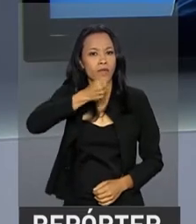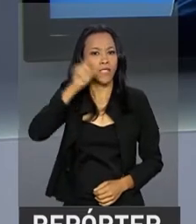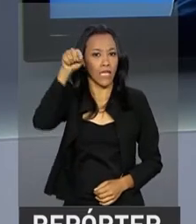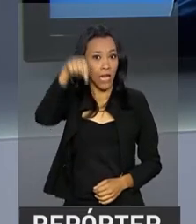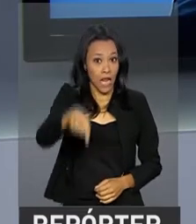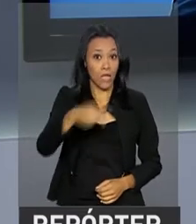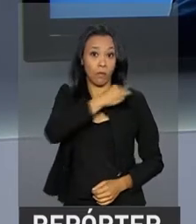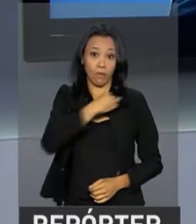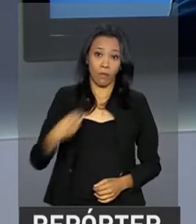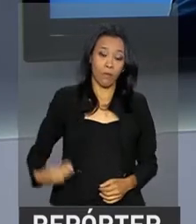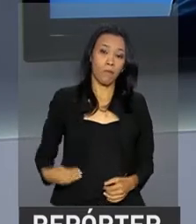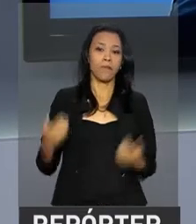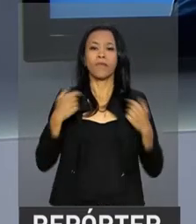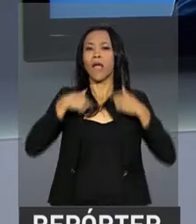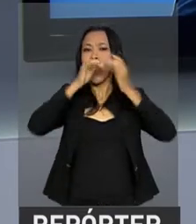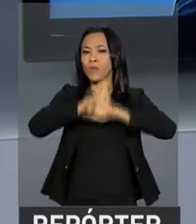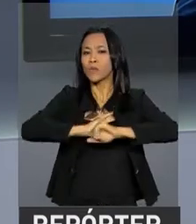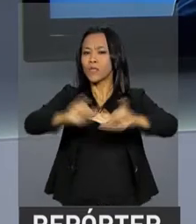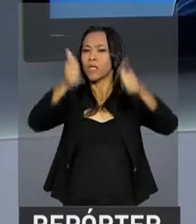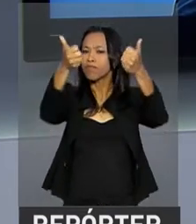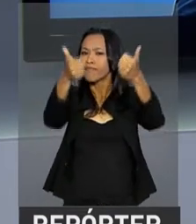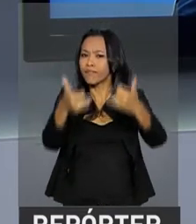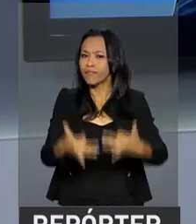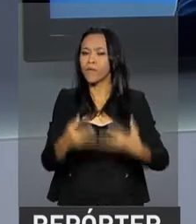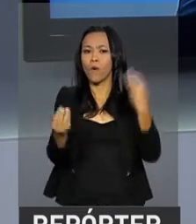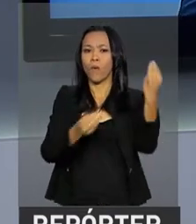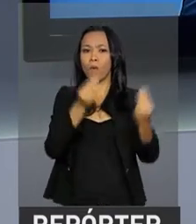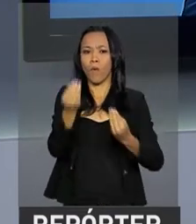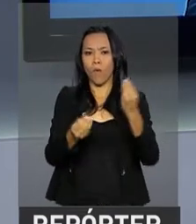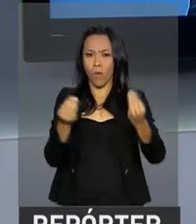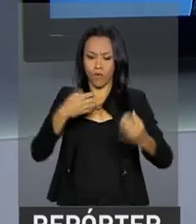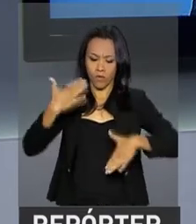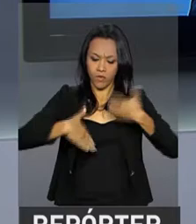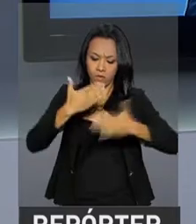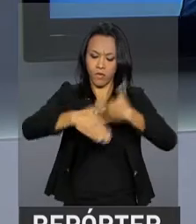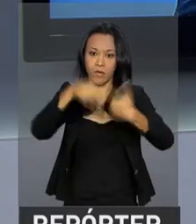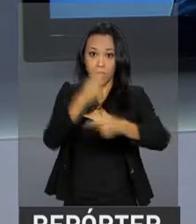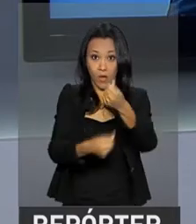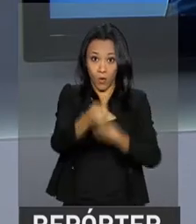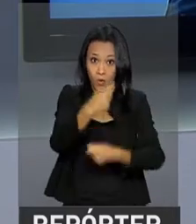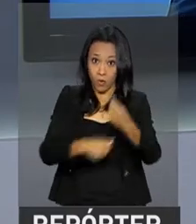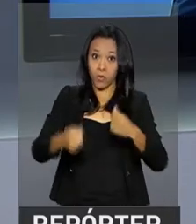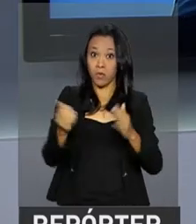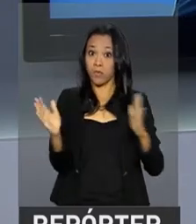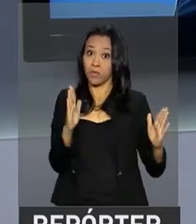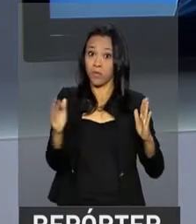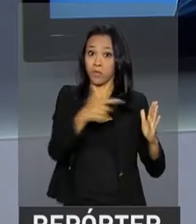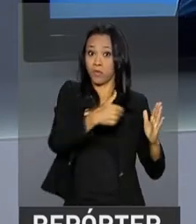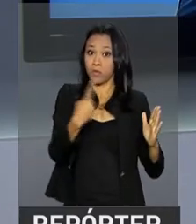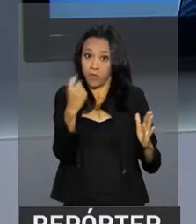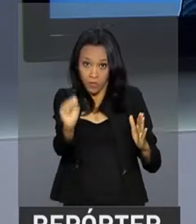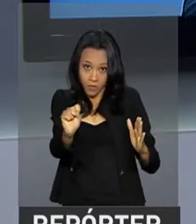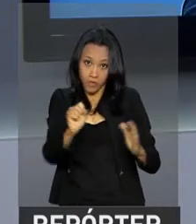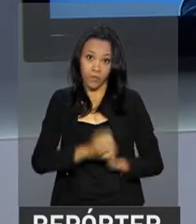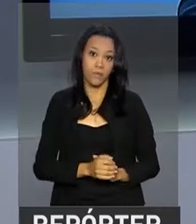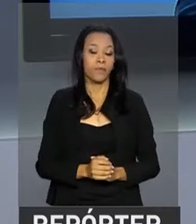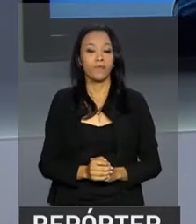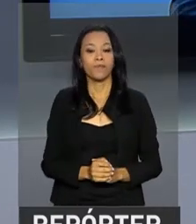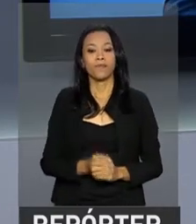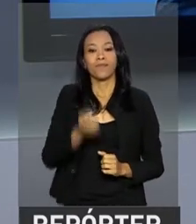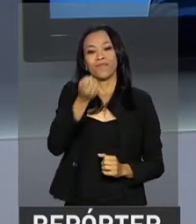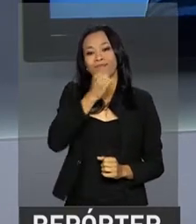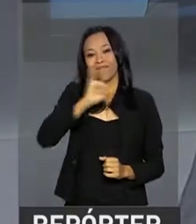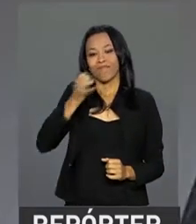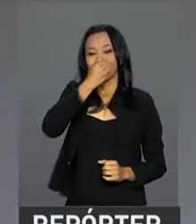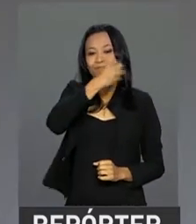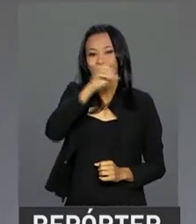que vai anunciar a previsão de crescimento da economia para 2018 bom dia joão pedro foi carol bom dia